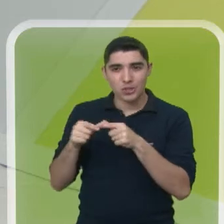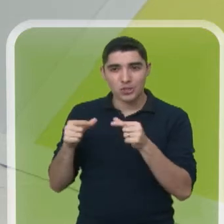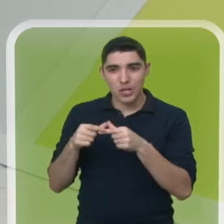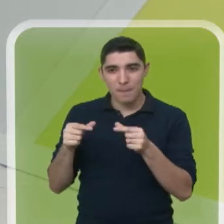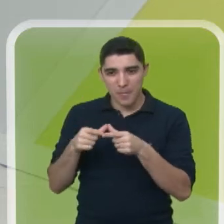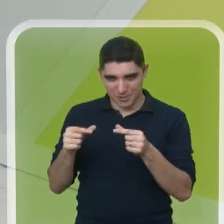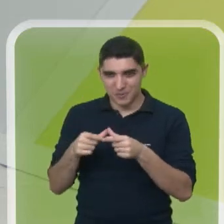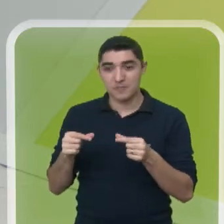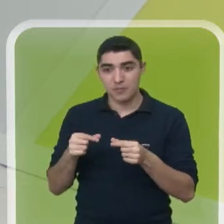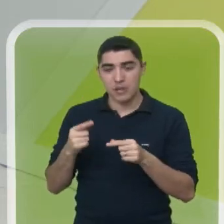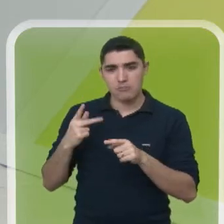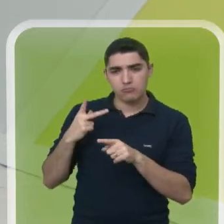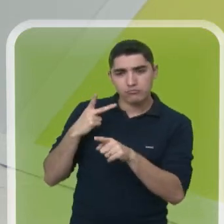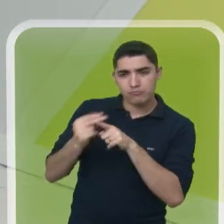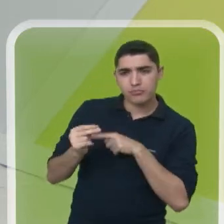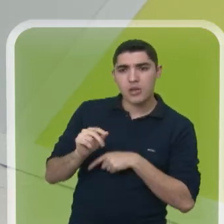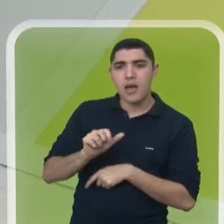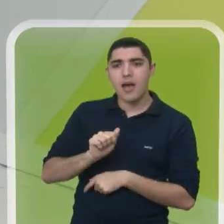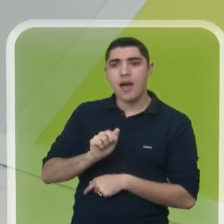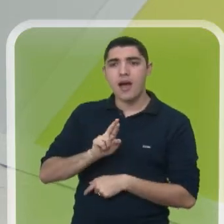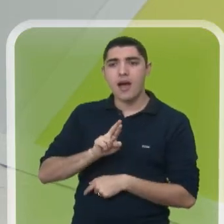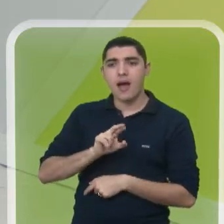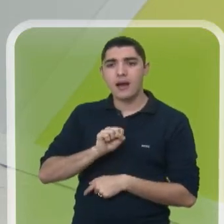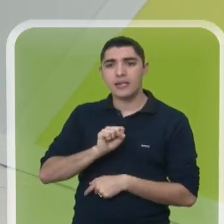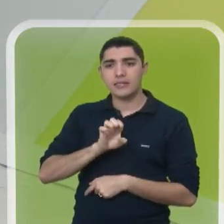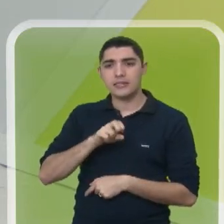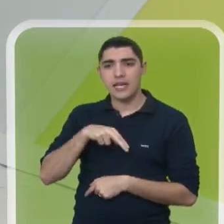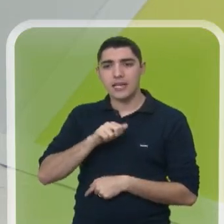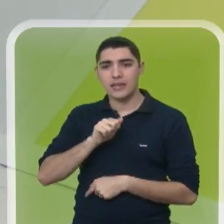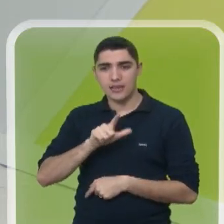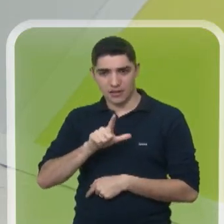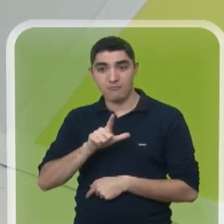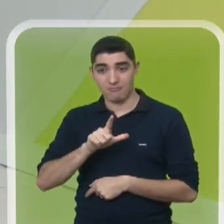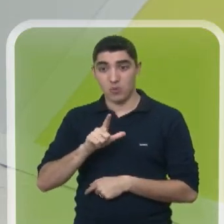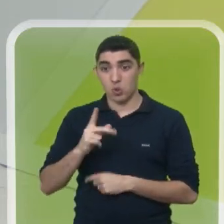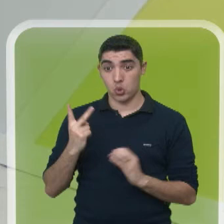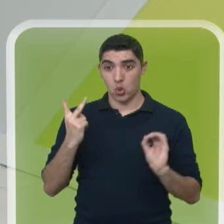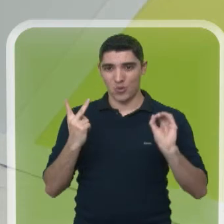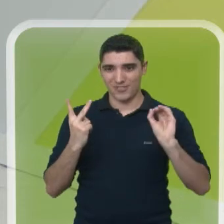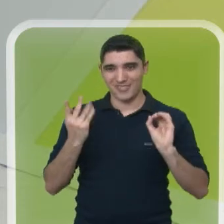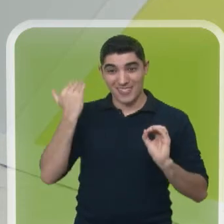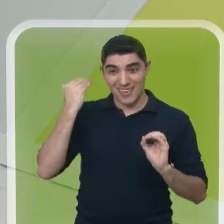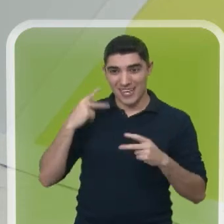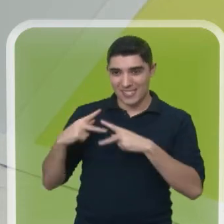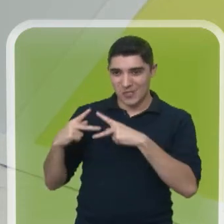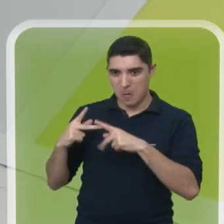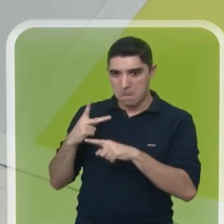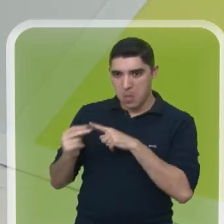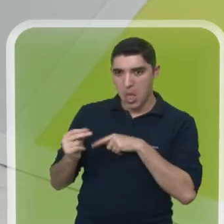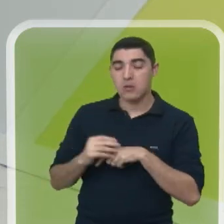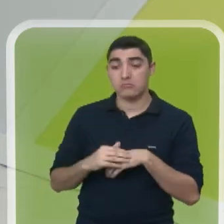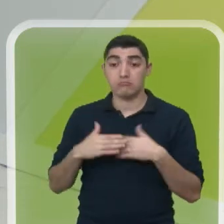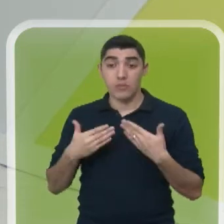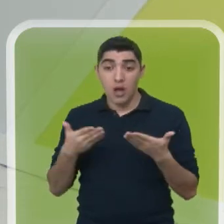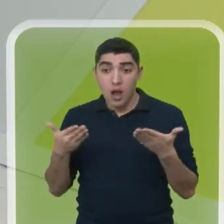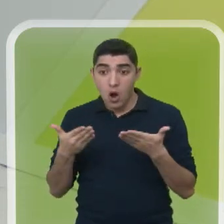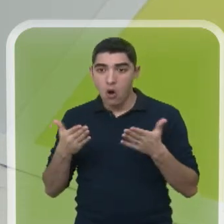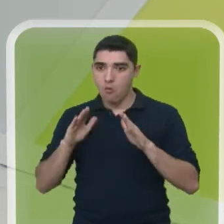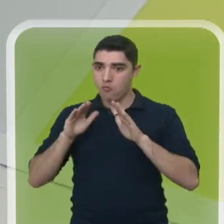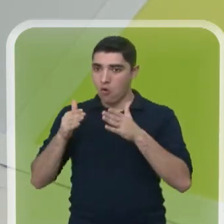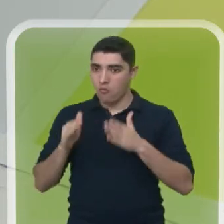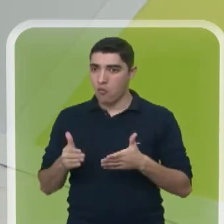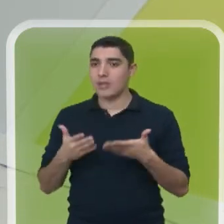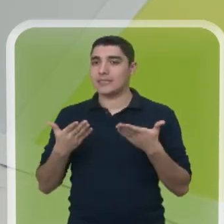né, batendo o Arsenal. Sim. Por 2-0. Então, assim, hoje as grandes equipes estão focando e outras deveriam focar mais